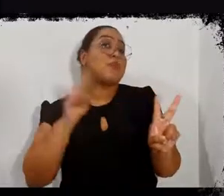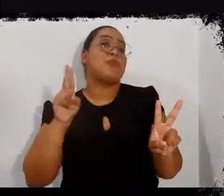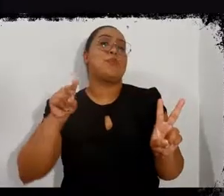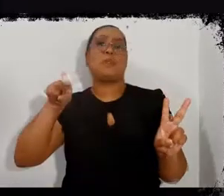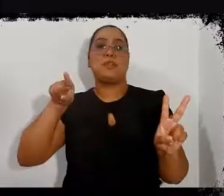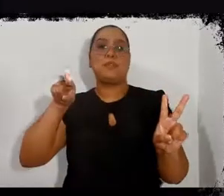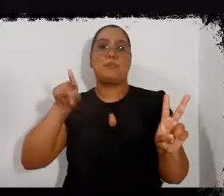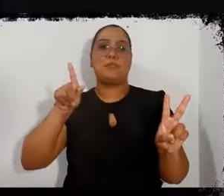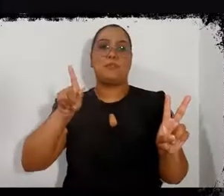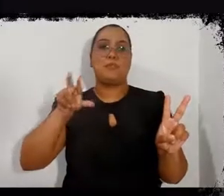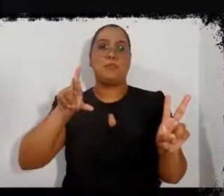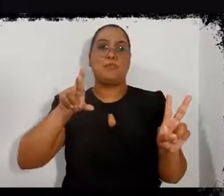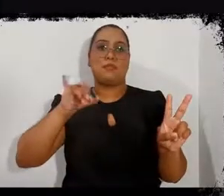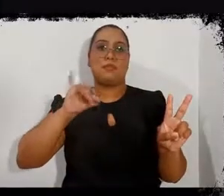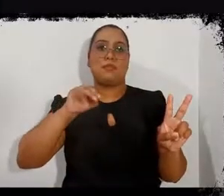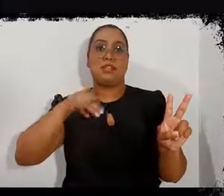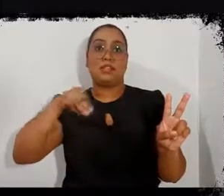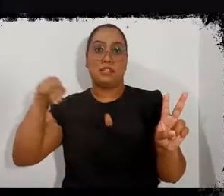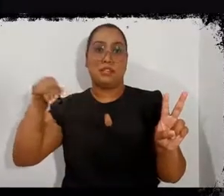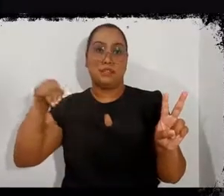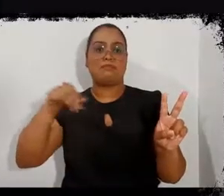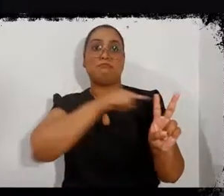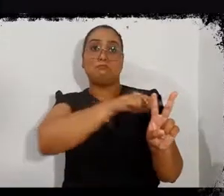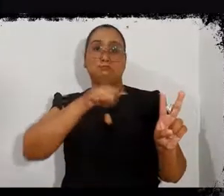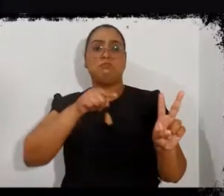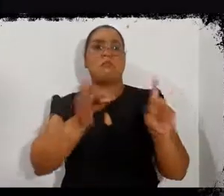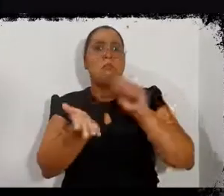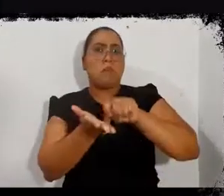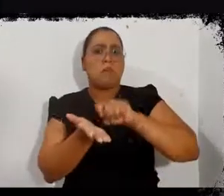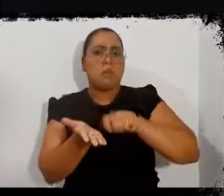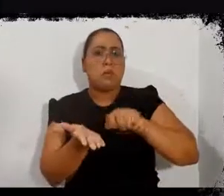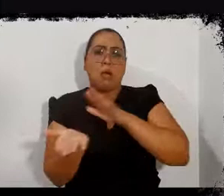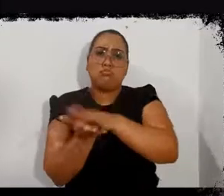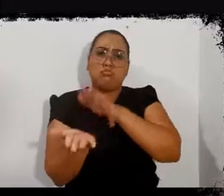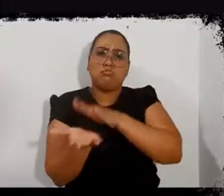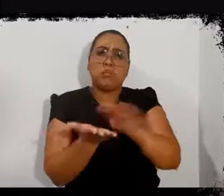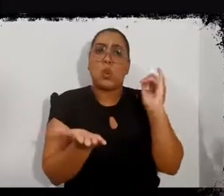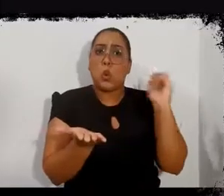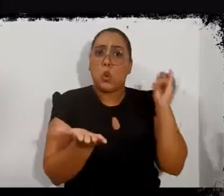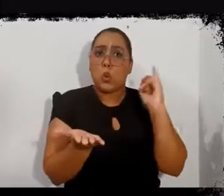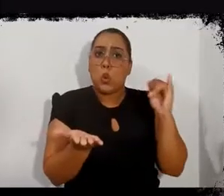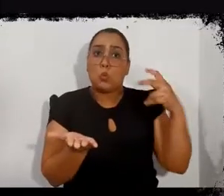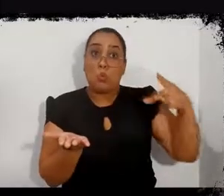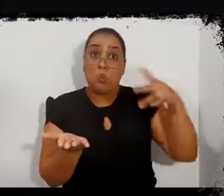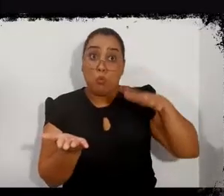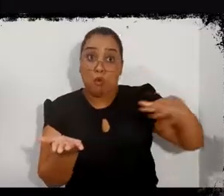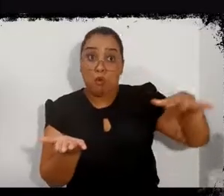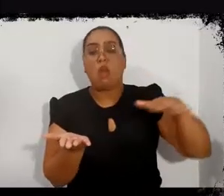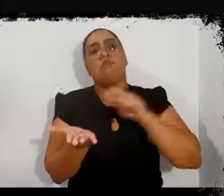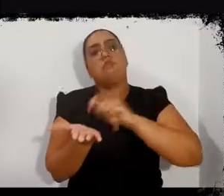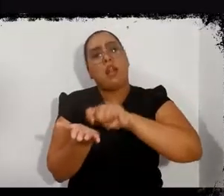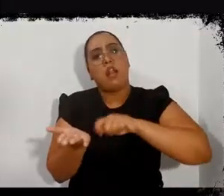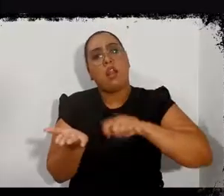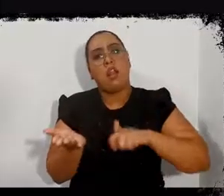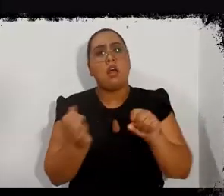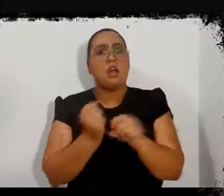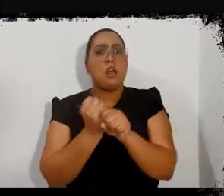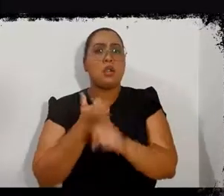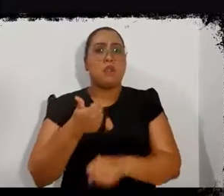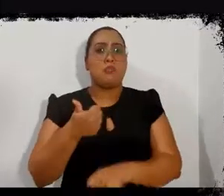e publicaram contos populares de forma avulsa entre 1812